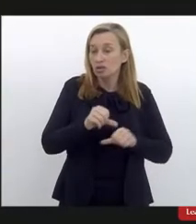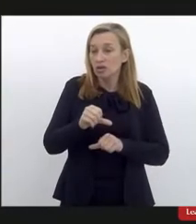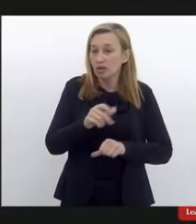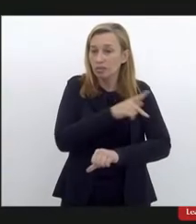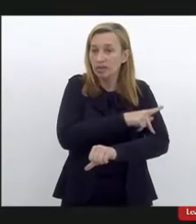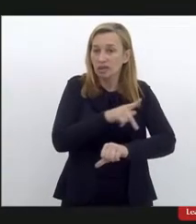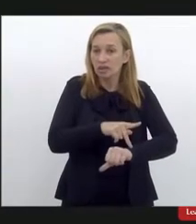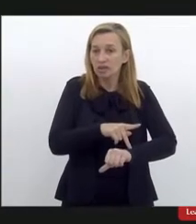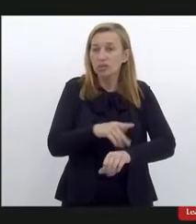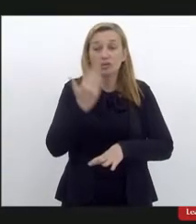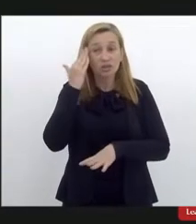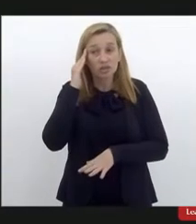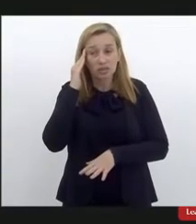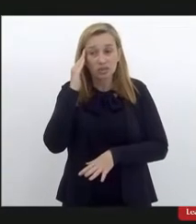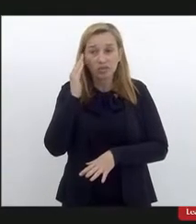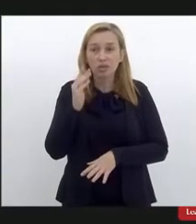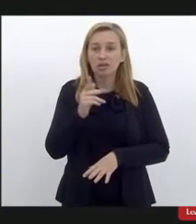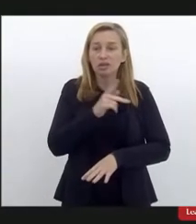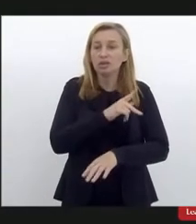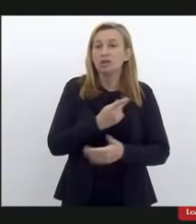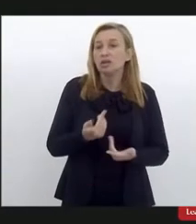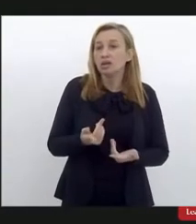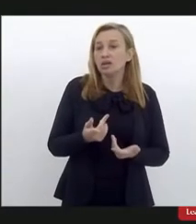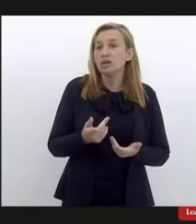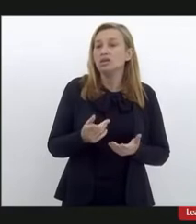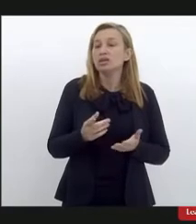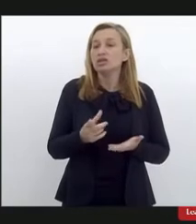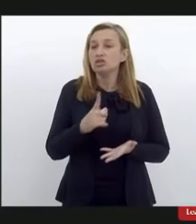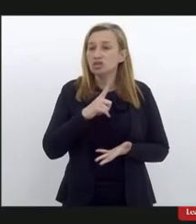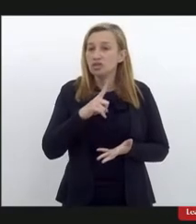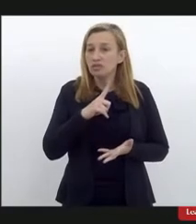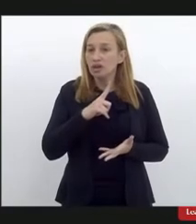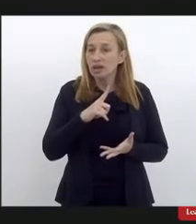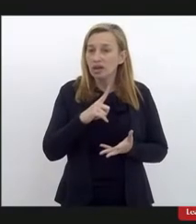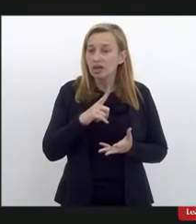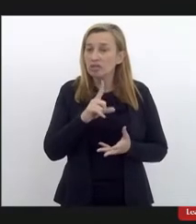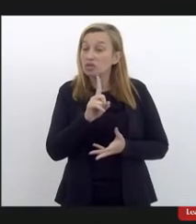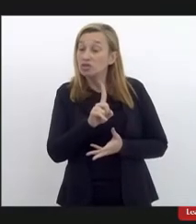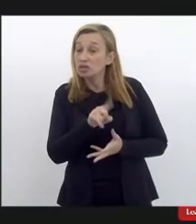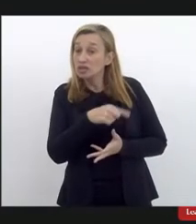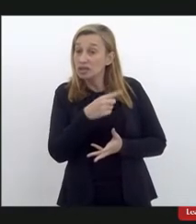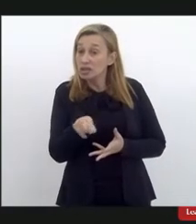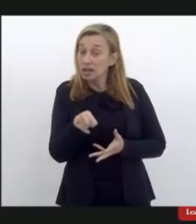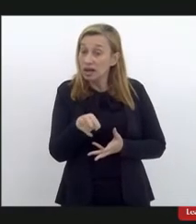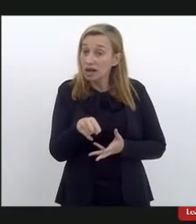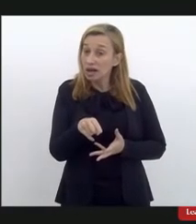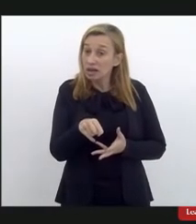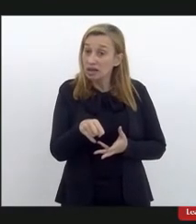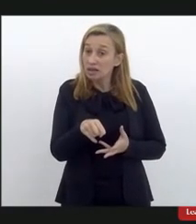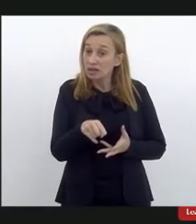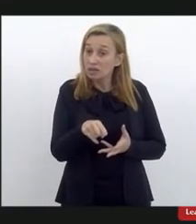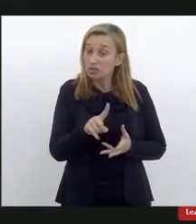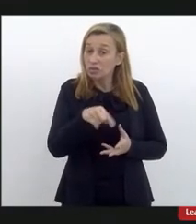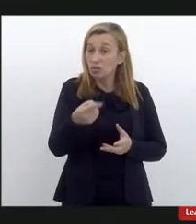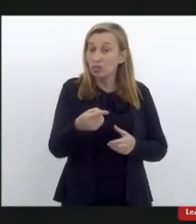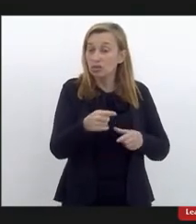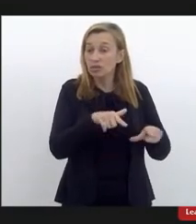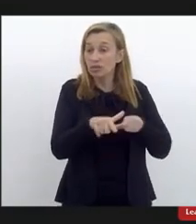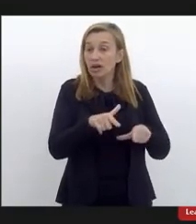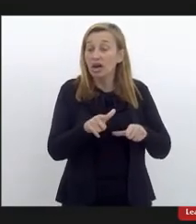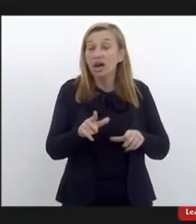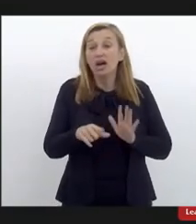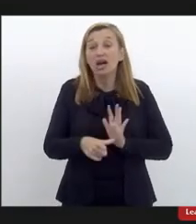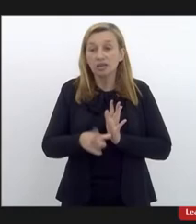com esse entendimento de que pedagogo é docente, tiveram a sua acumulação negada, e antes que seu processo fosse apreciado